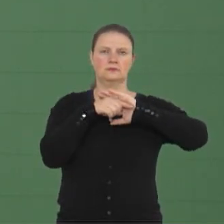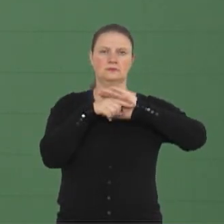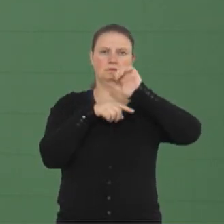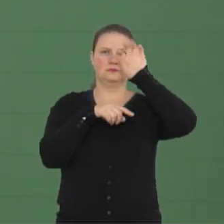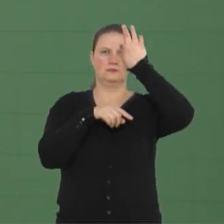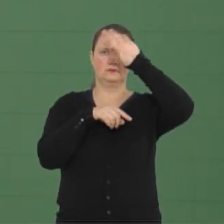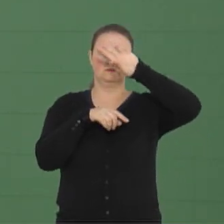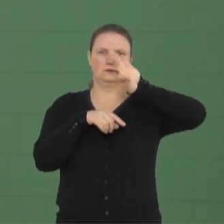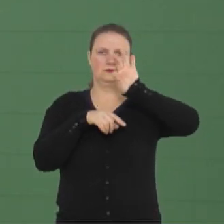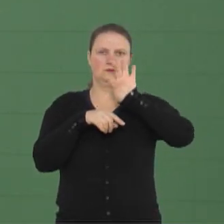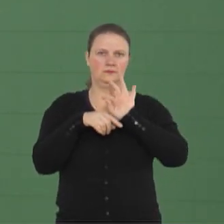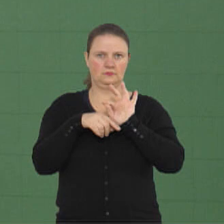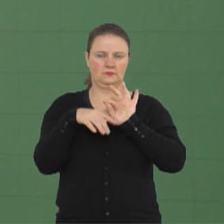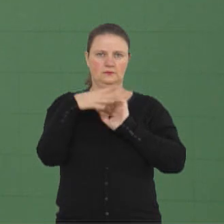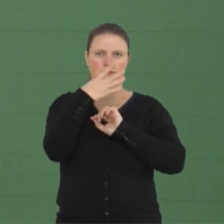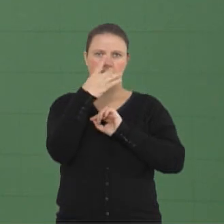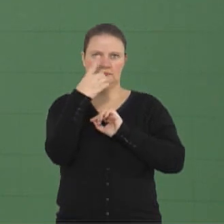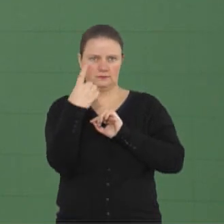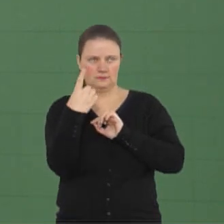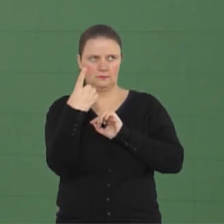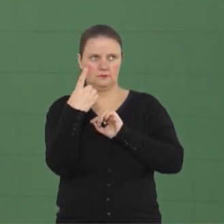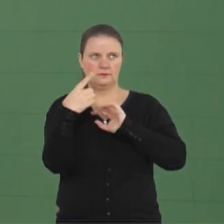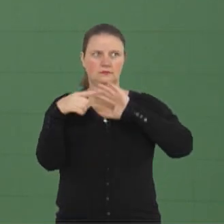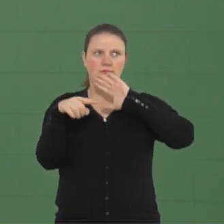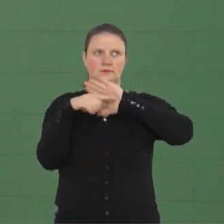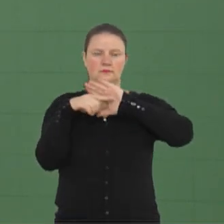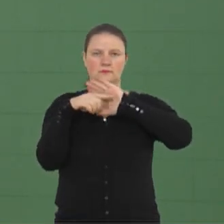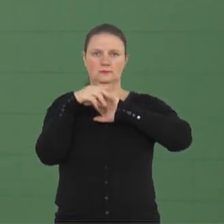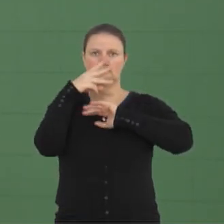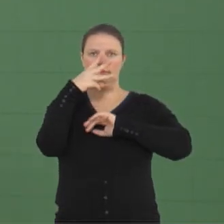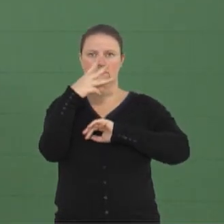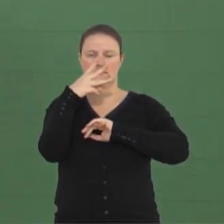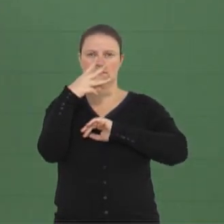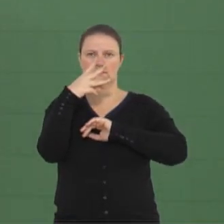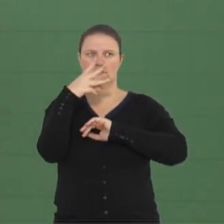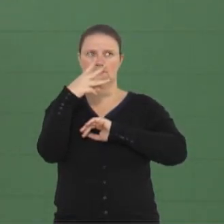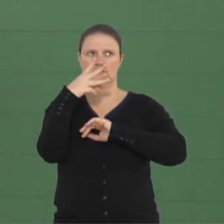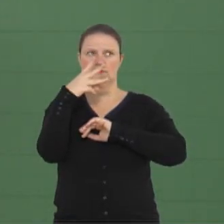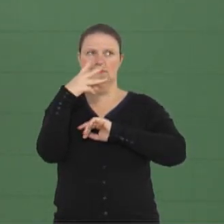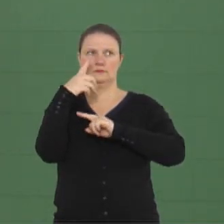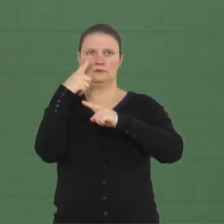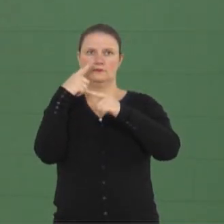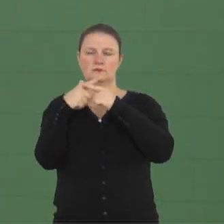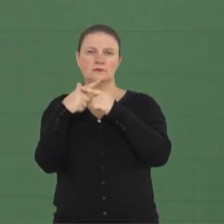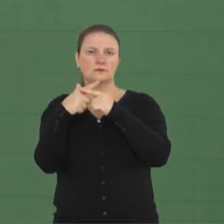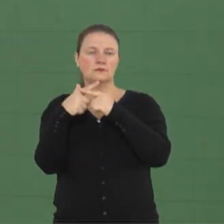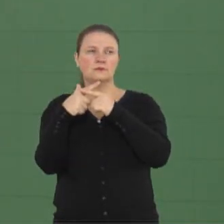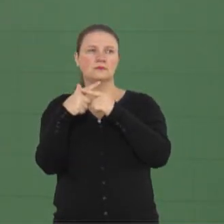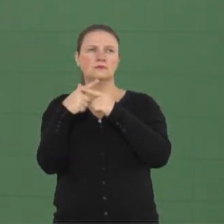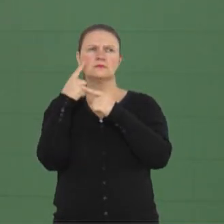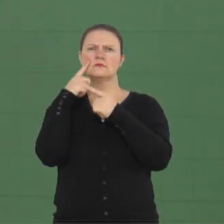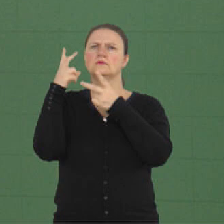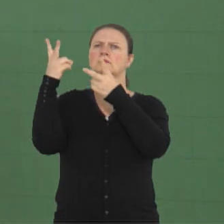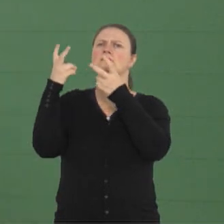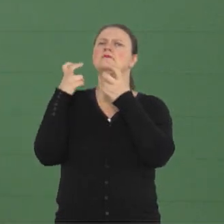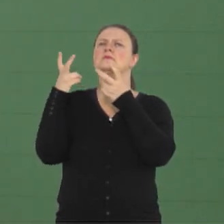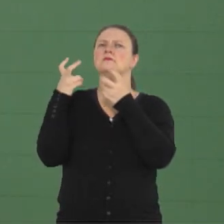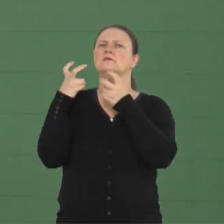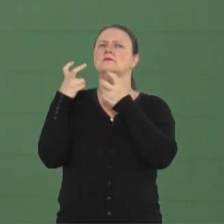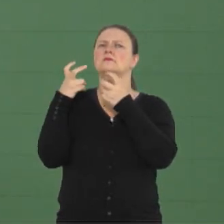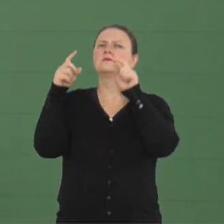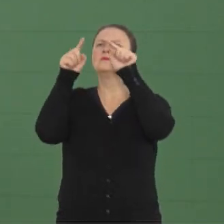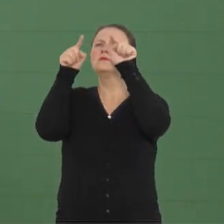abre chave, 41 menos 3 vezes, olha só,